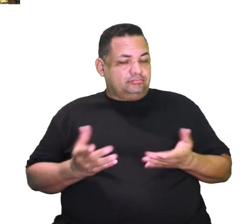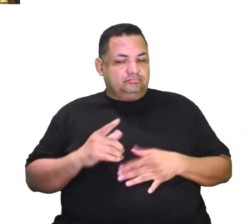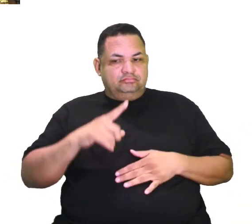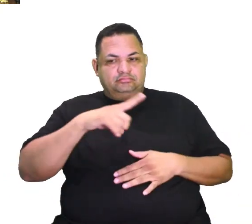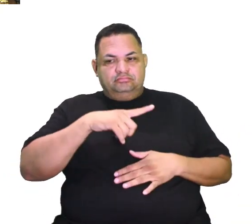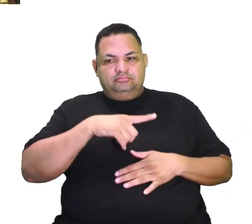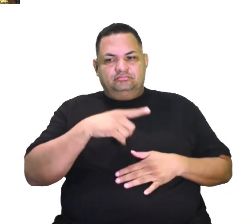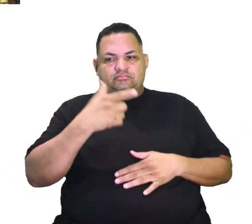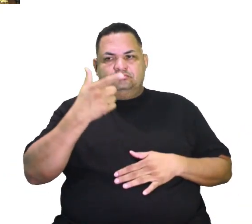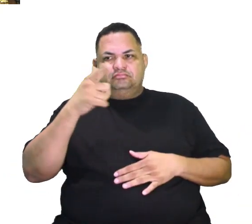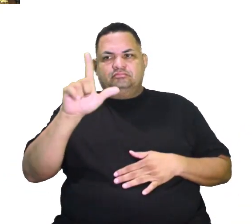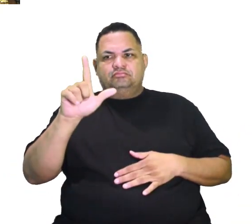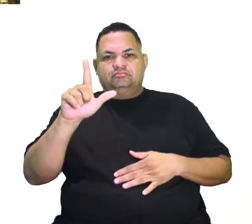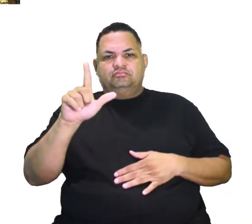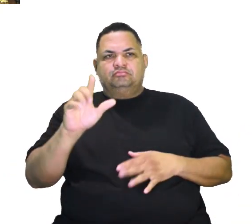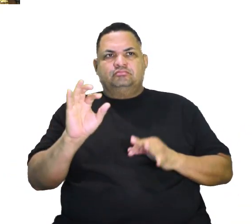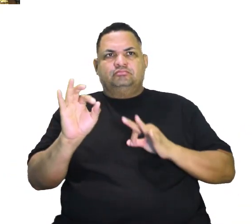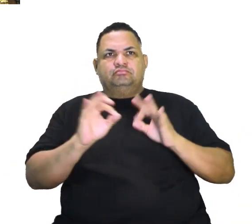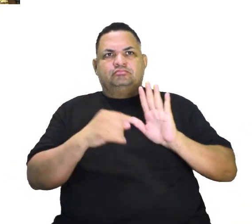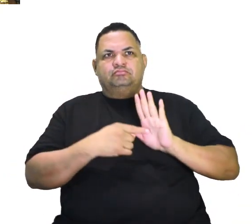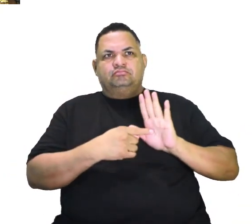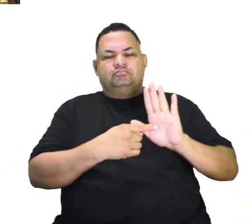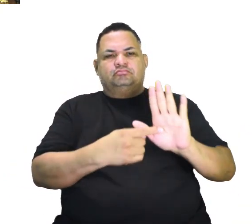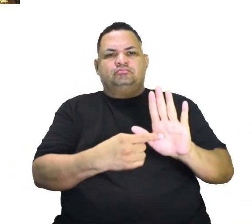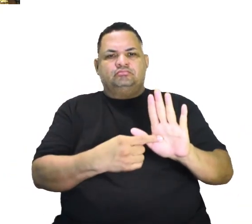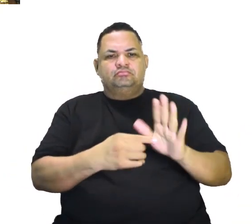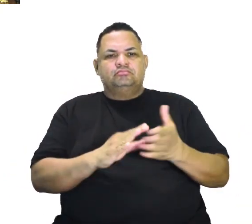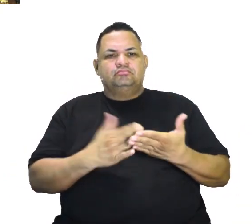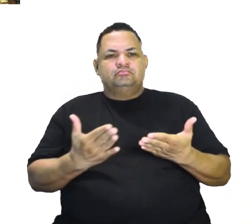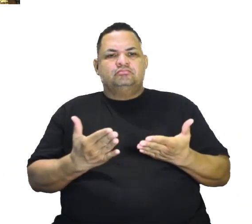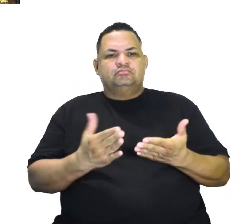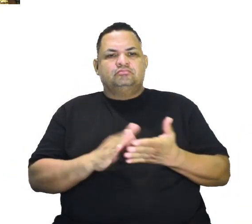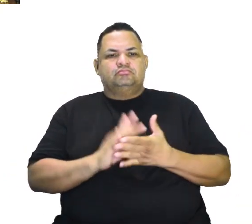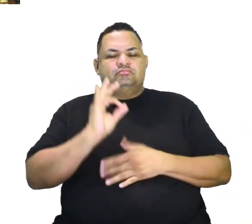Muito bem. Recentemente houveram, né, outras